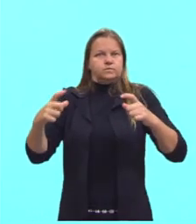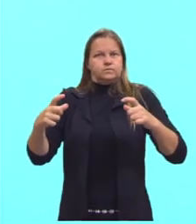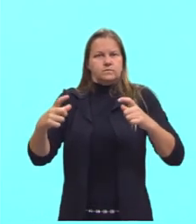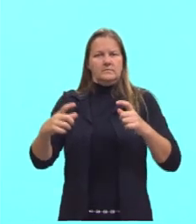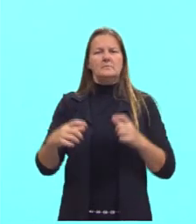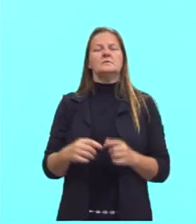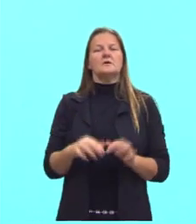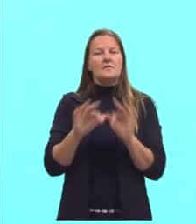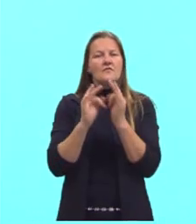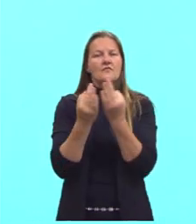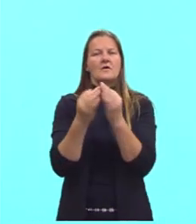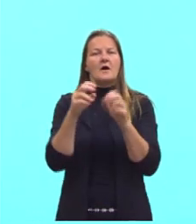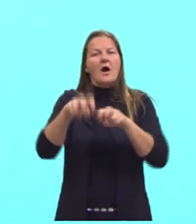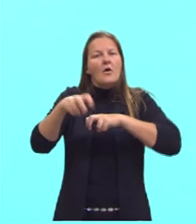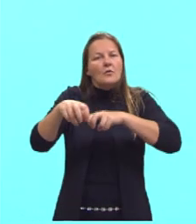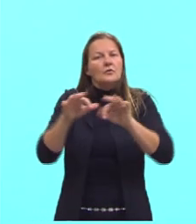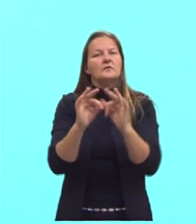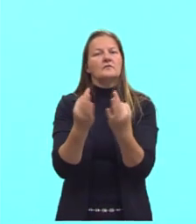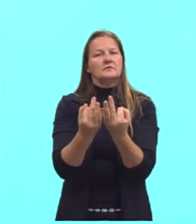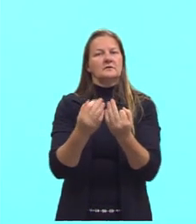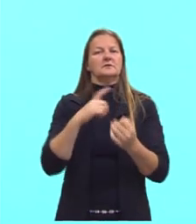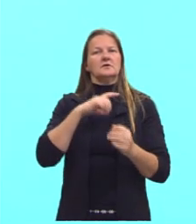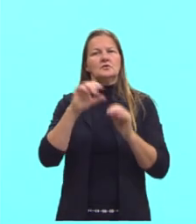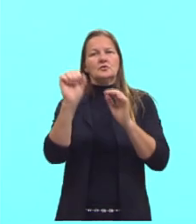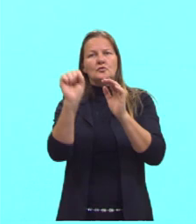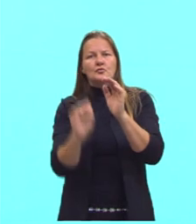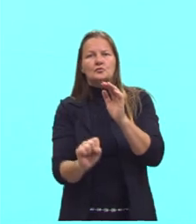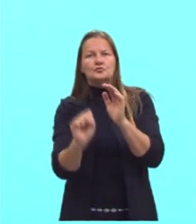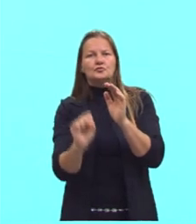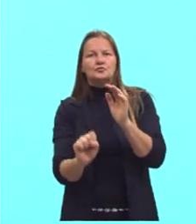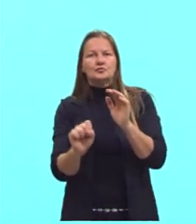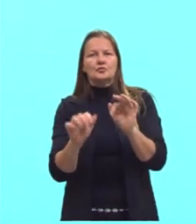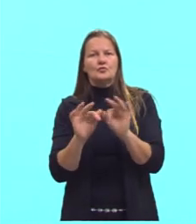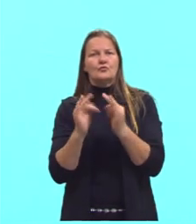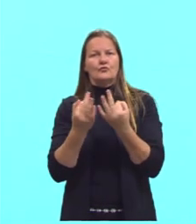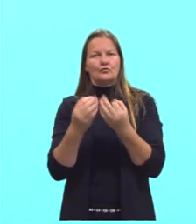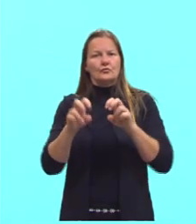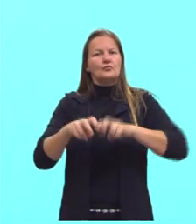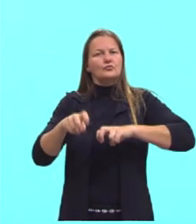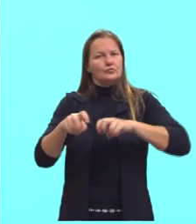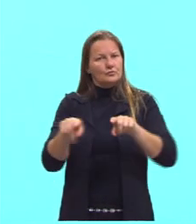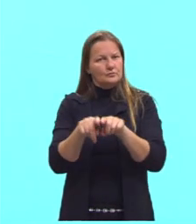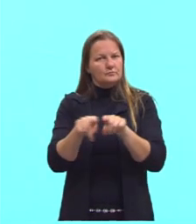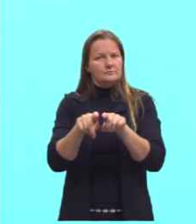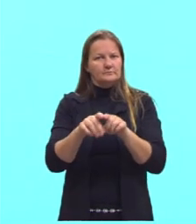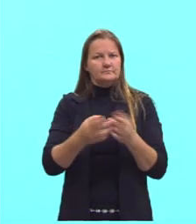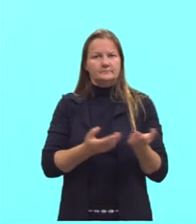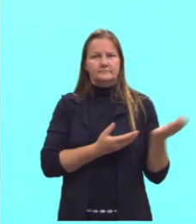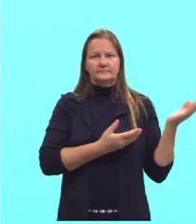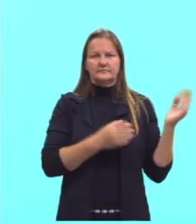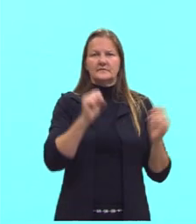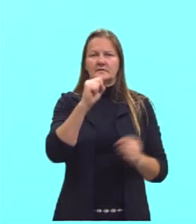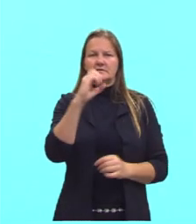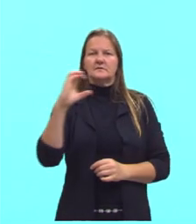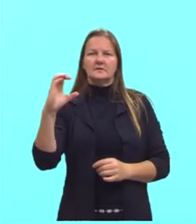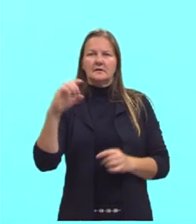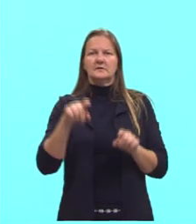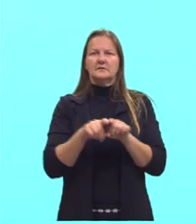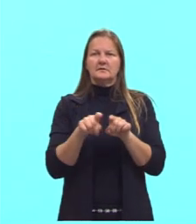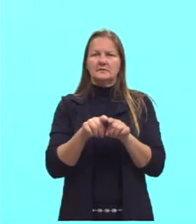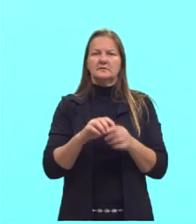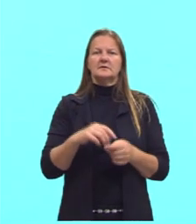de da Agricultura Familiar e aqui também nós temos essa proporção aqui mais ao sul aqui Santa Catarina né